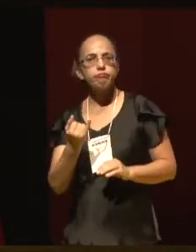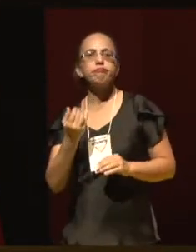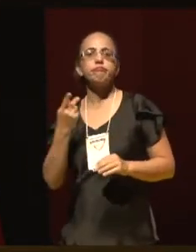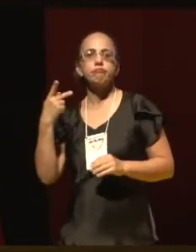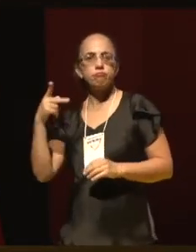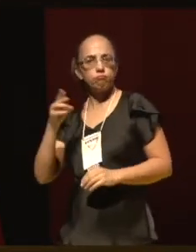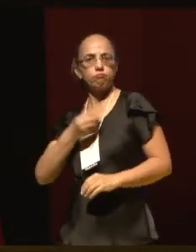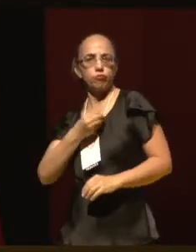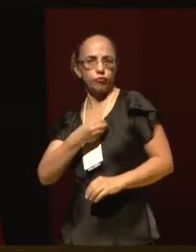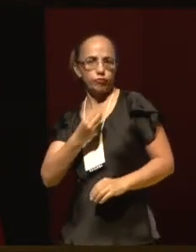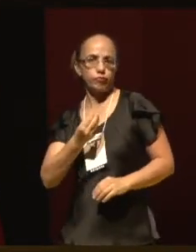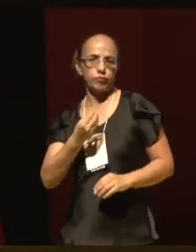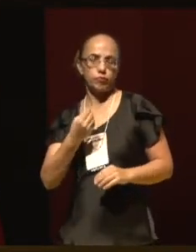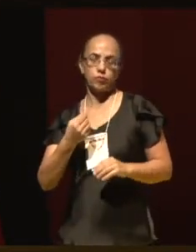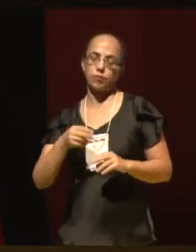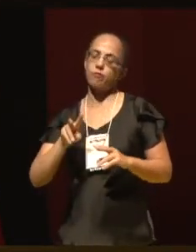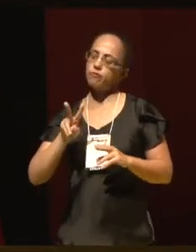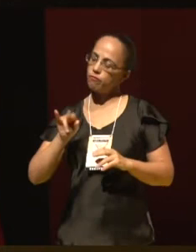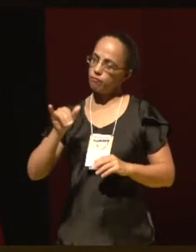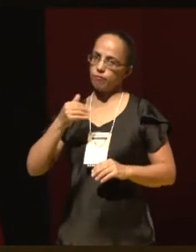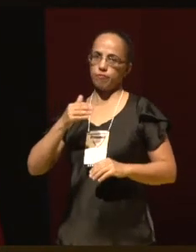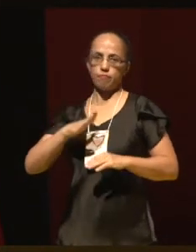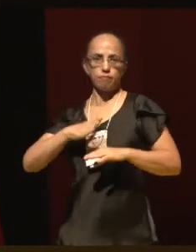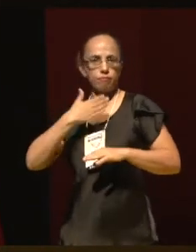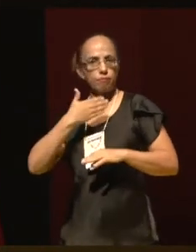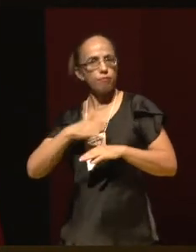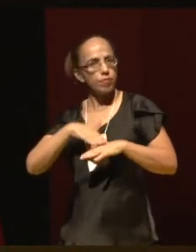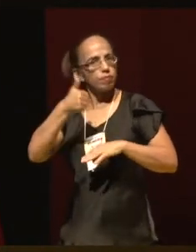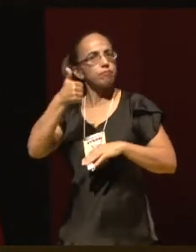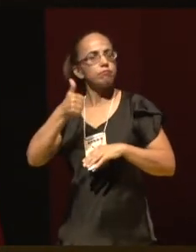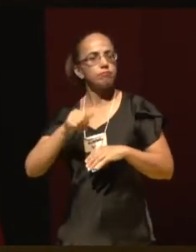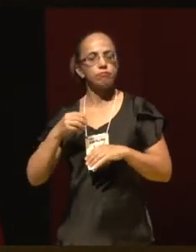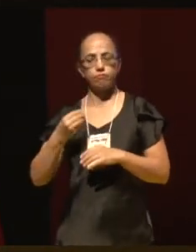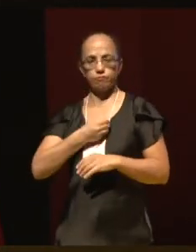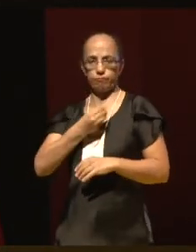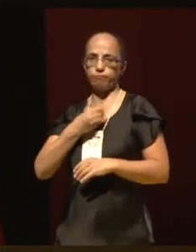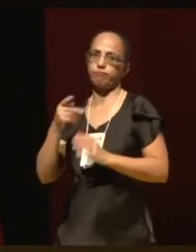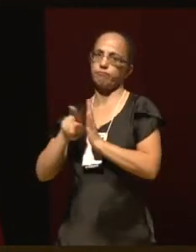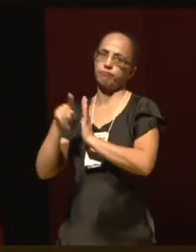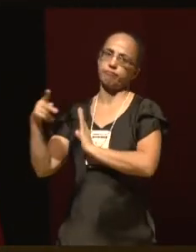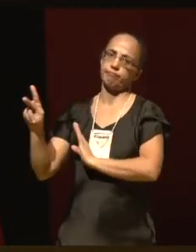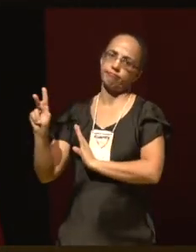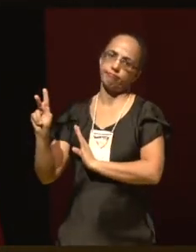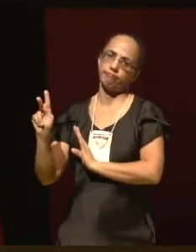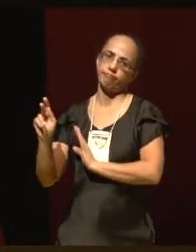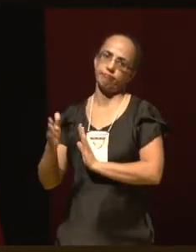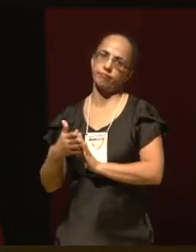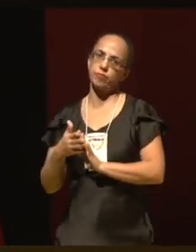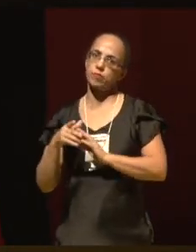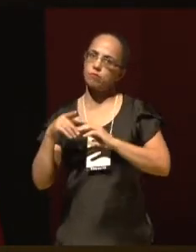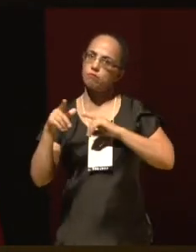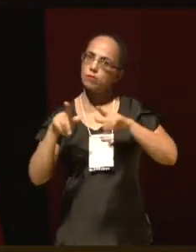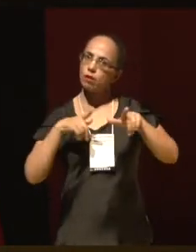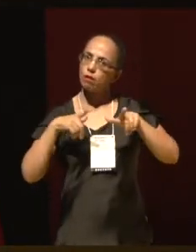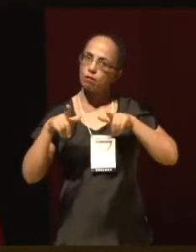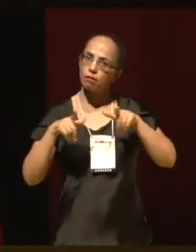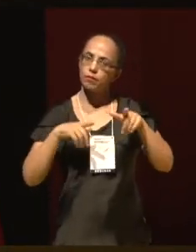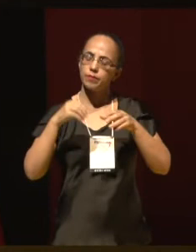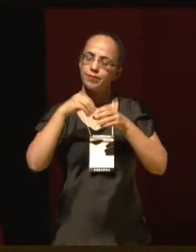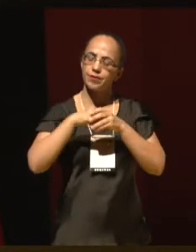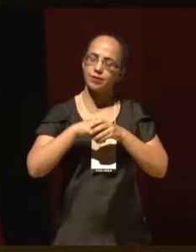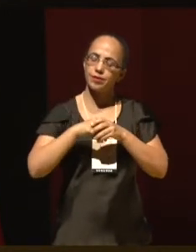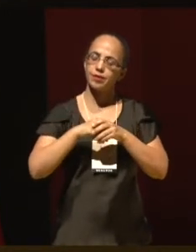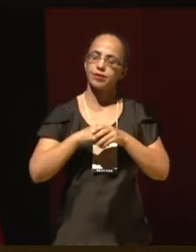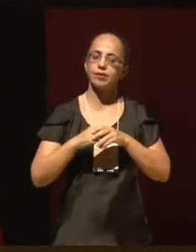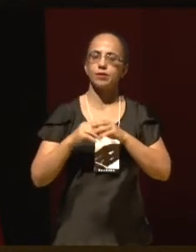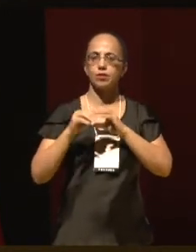vida. Portanto, vai melhorar sua vida. O trabalho é importantíssimo dentro da